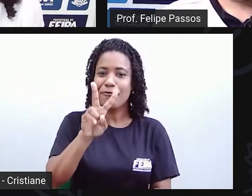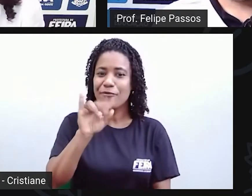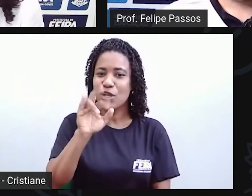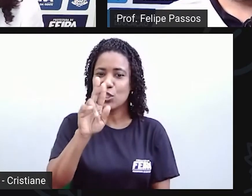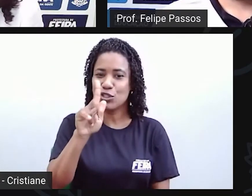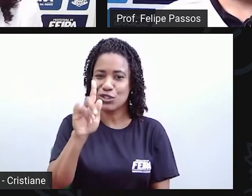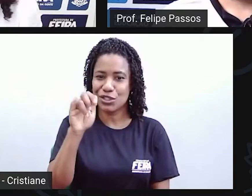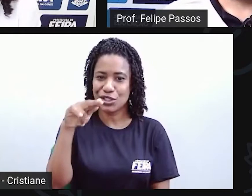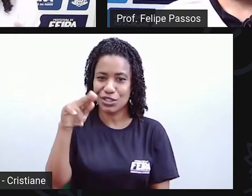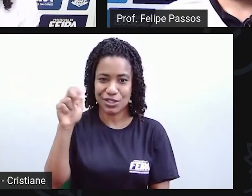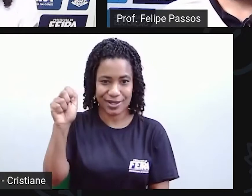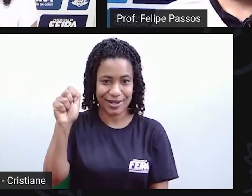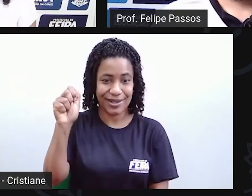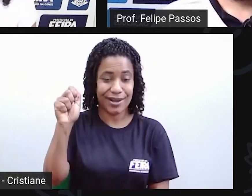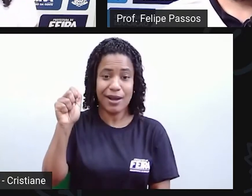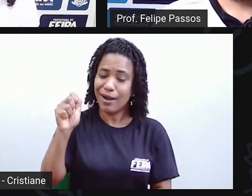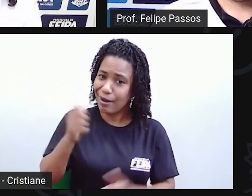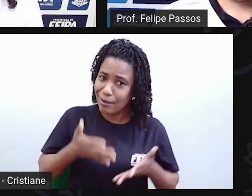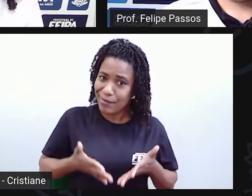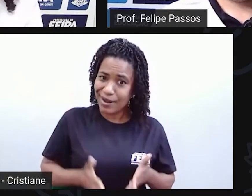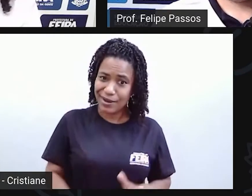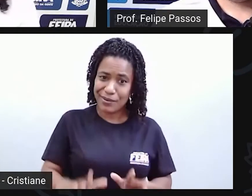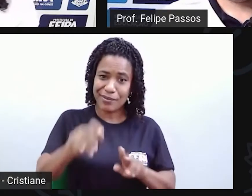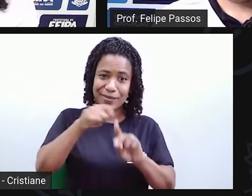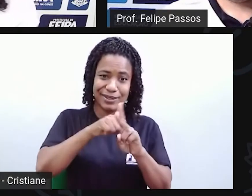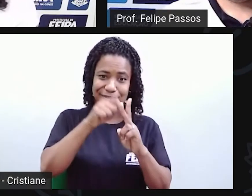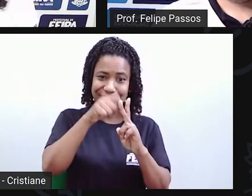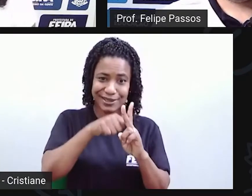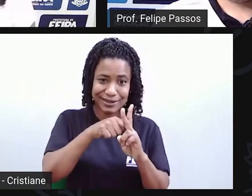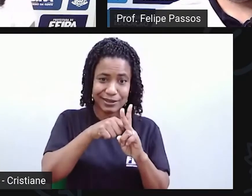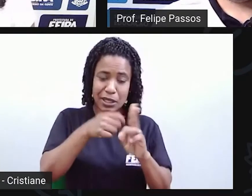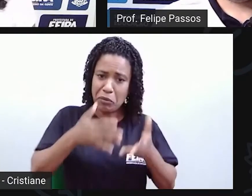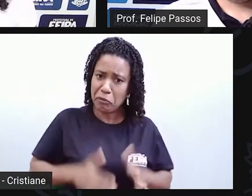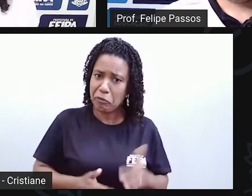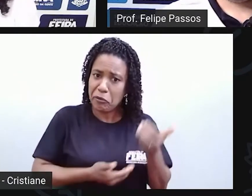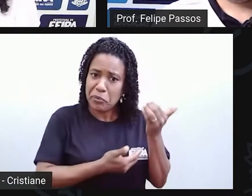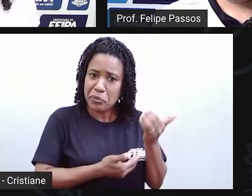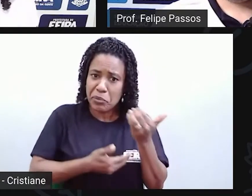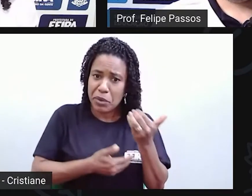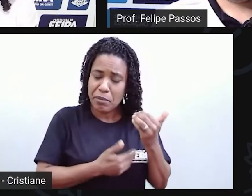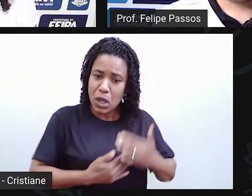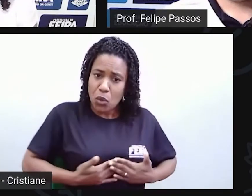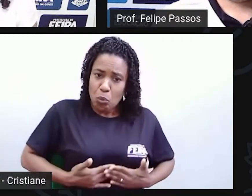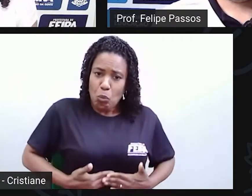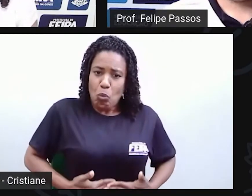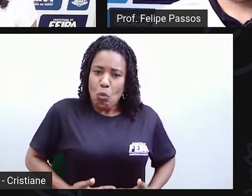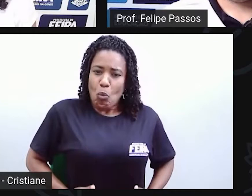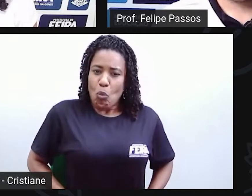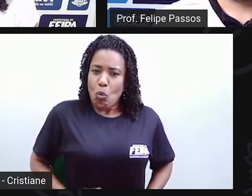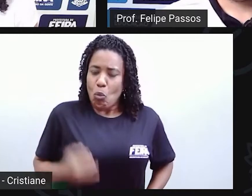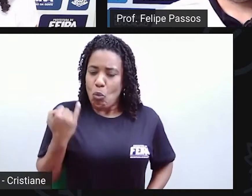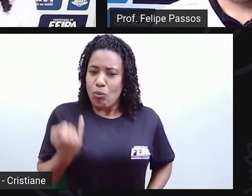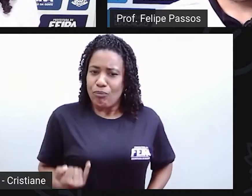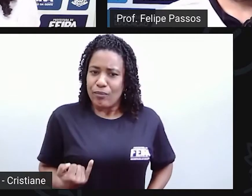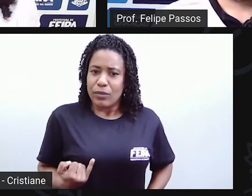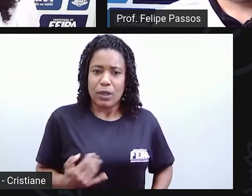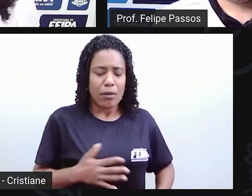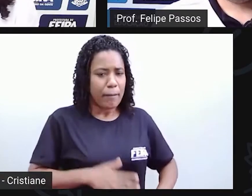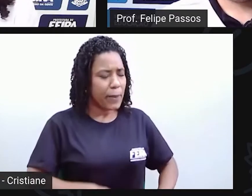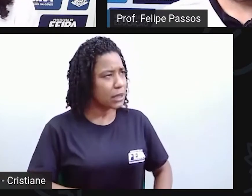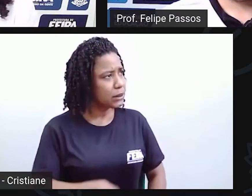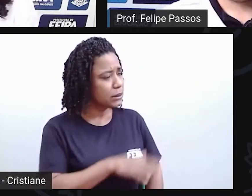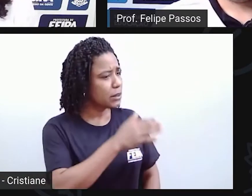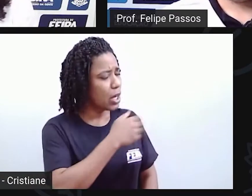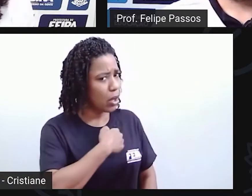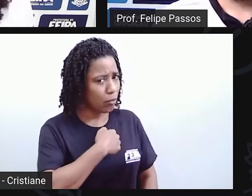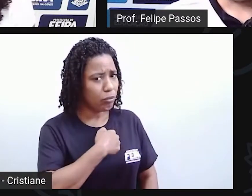dela está. E eu, ou a minha tia, a minha mãe, a minha irmã, teve bebê há mais de 2 anos. Olha como fulana